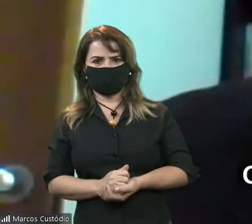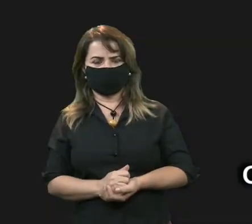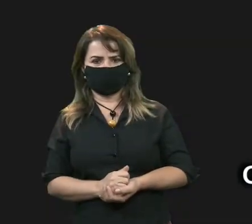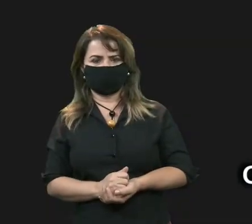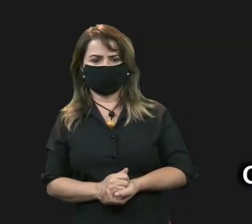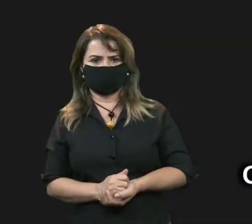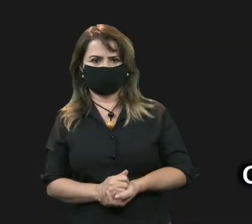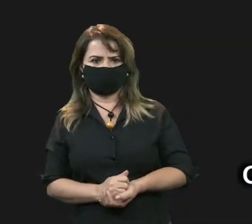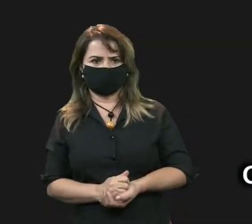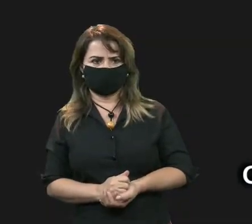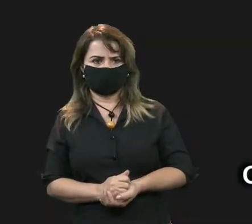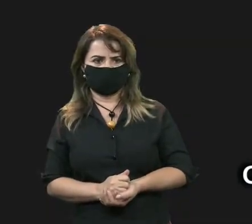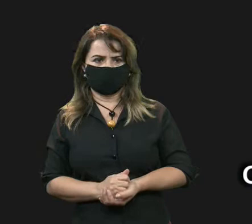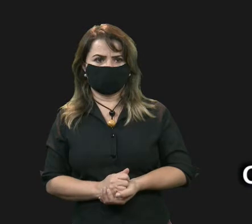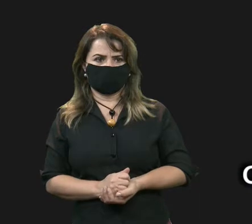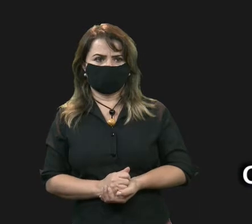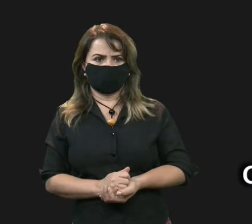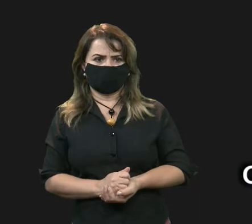Não,